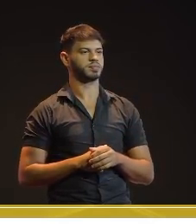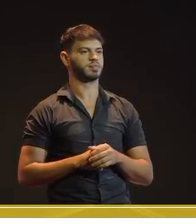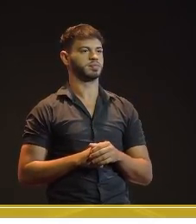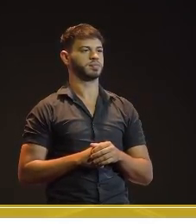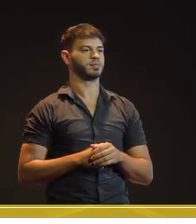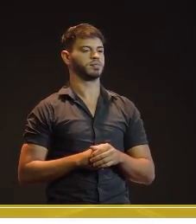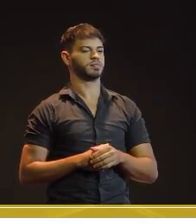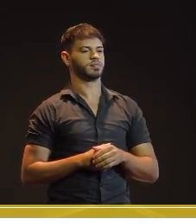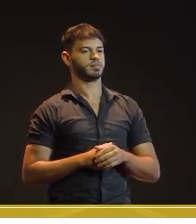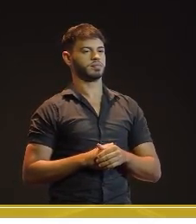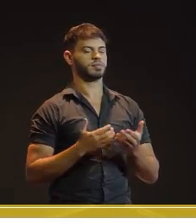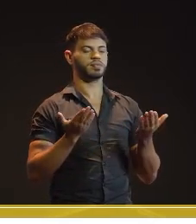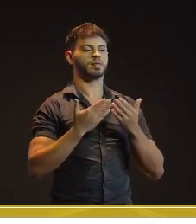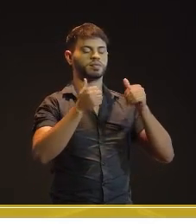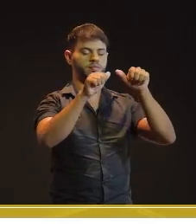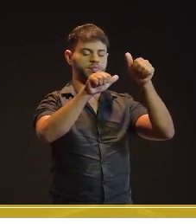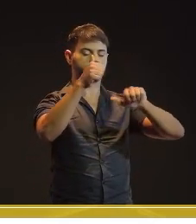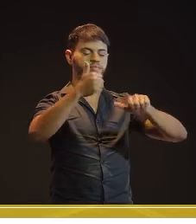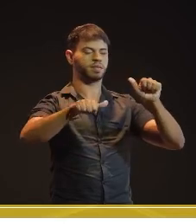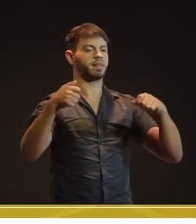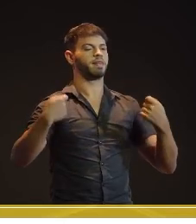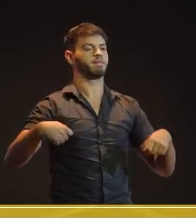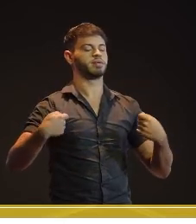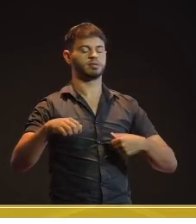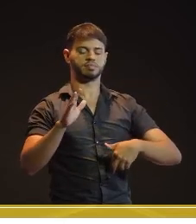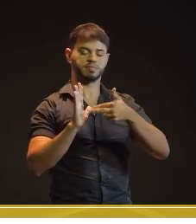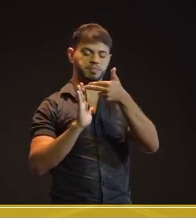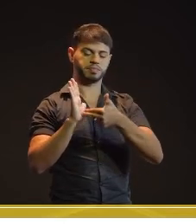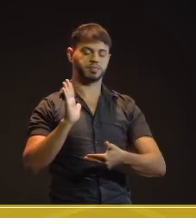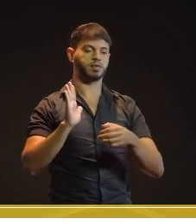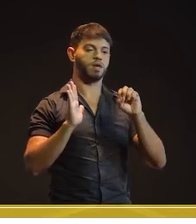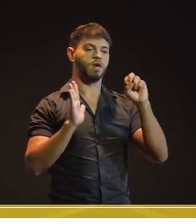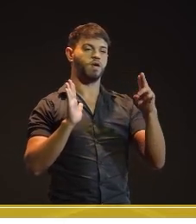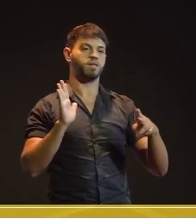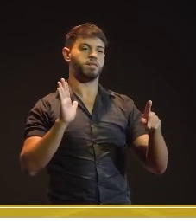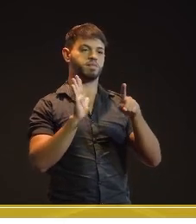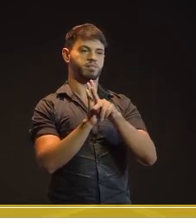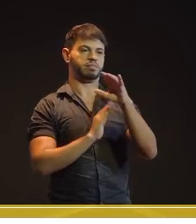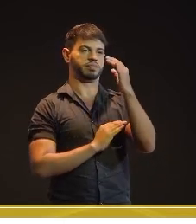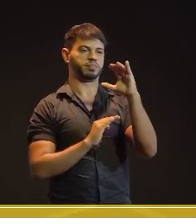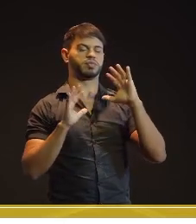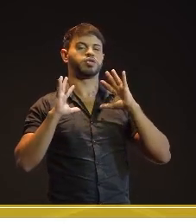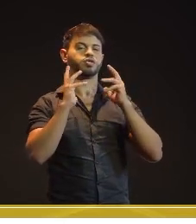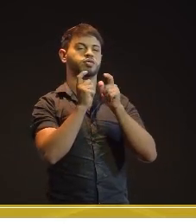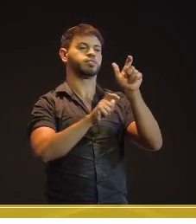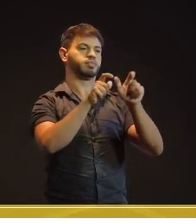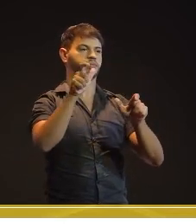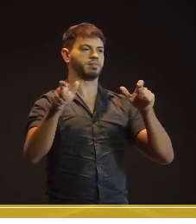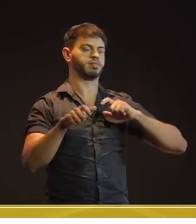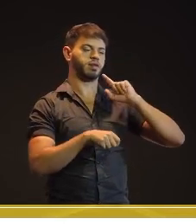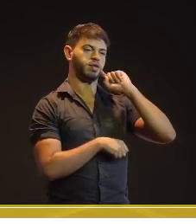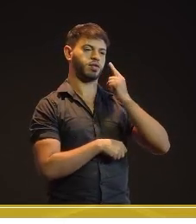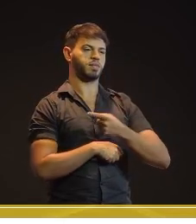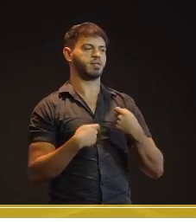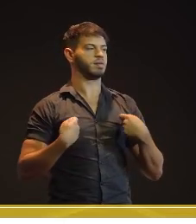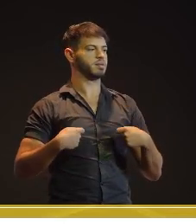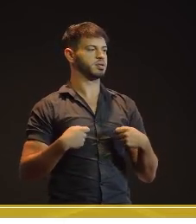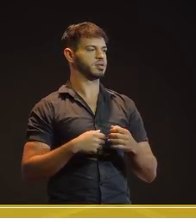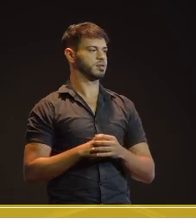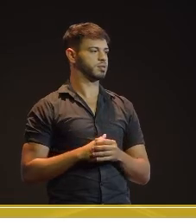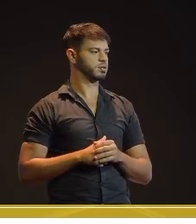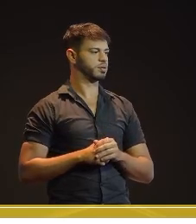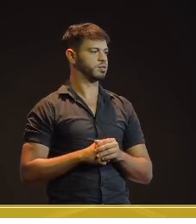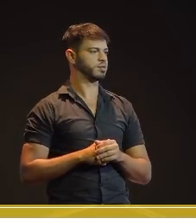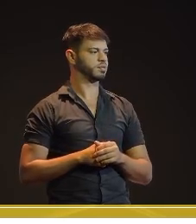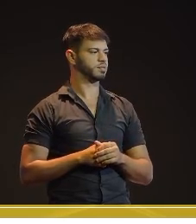A análise termográfica deve ser um critério ou uma ciência que todos vocês têm que dominar. Todo